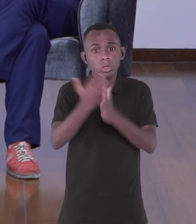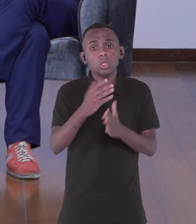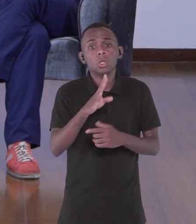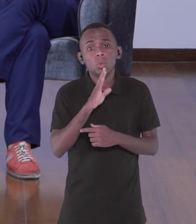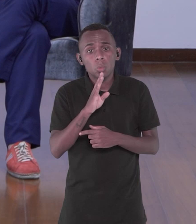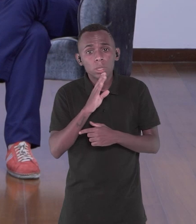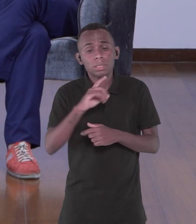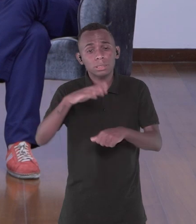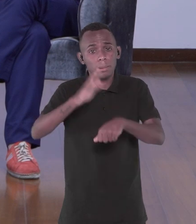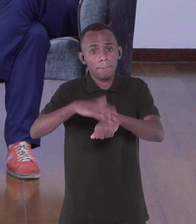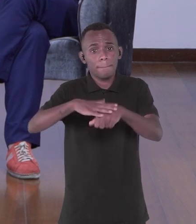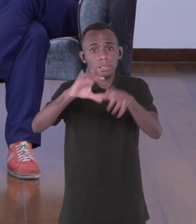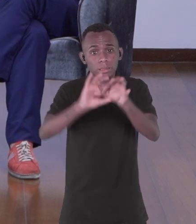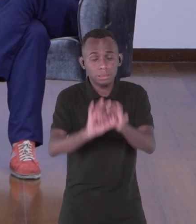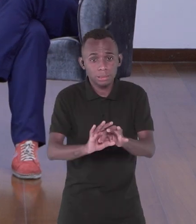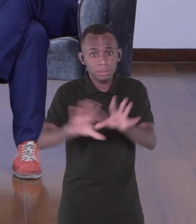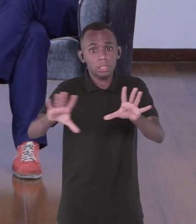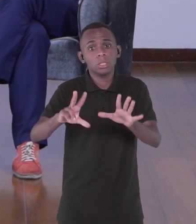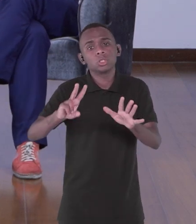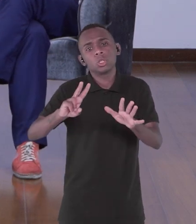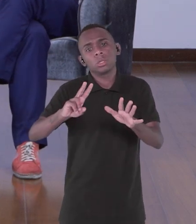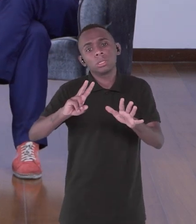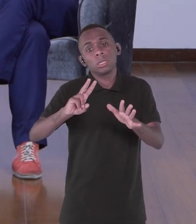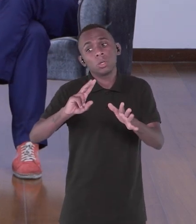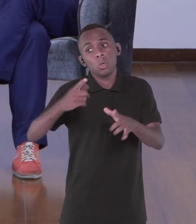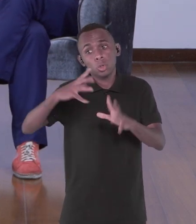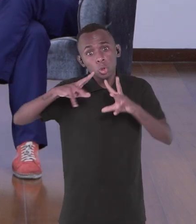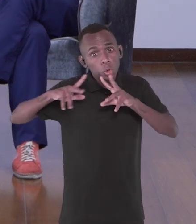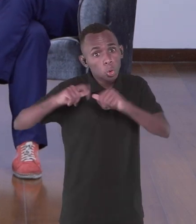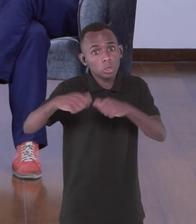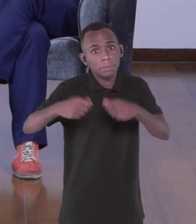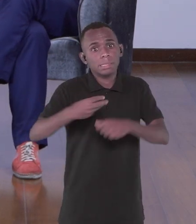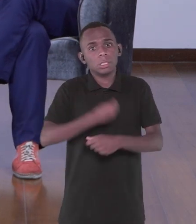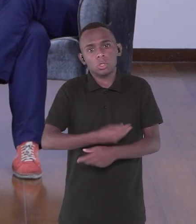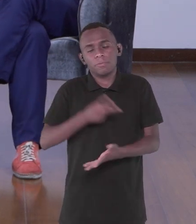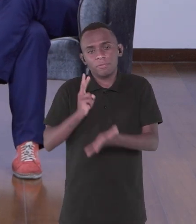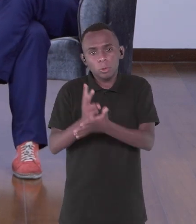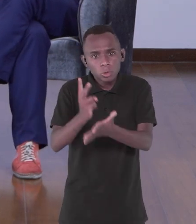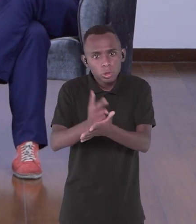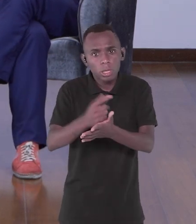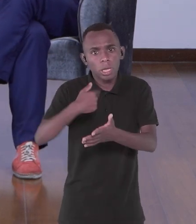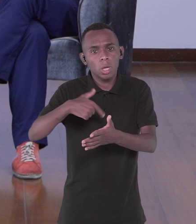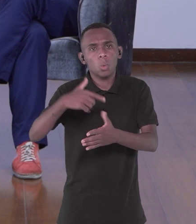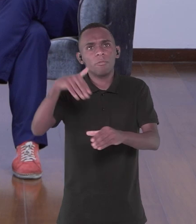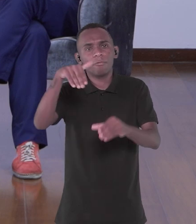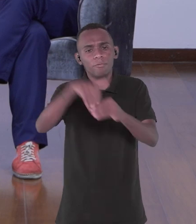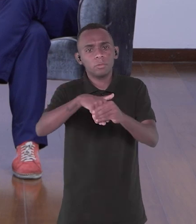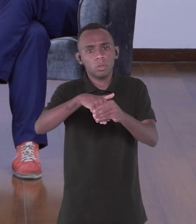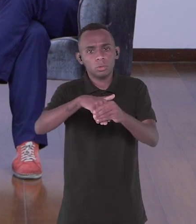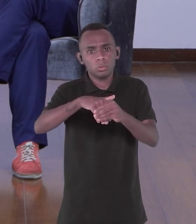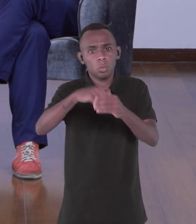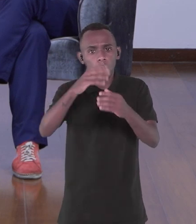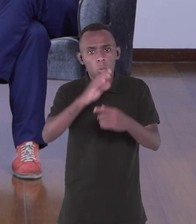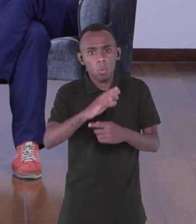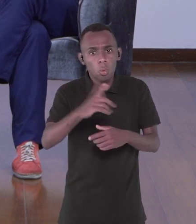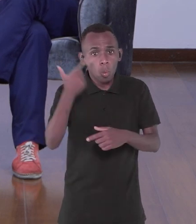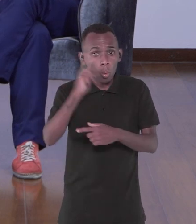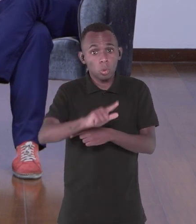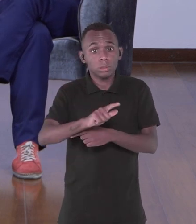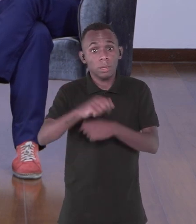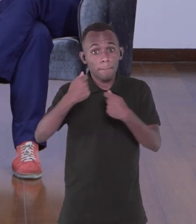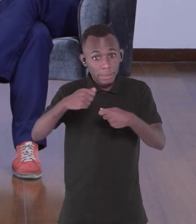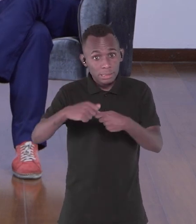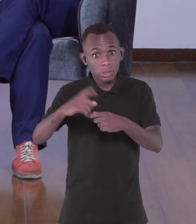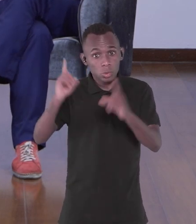a própria democracia, que é a sobrevivência do outro. Eu, como vitorioso na eleição, preciso garantir os direitos